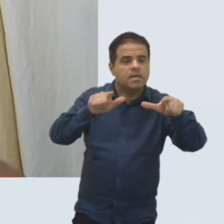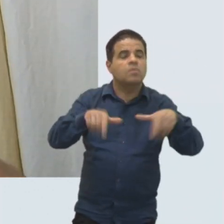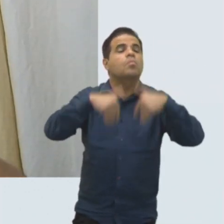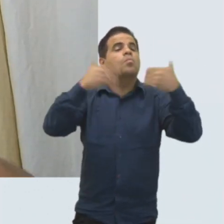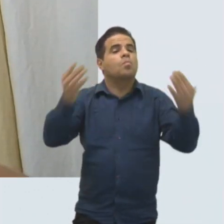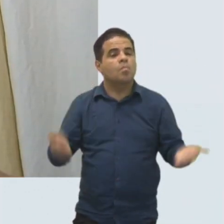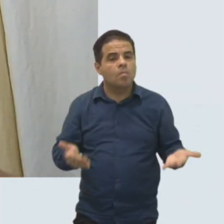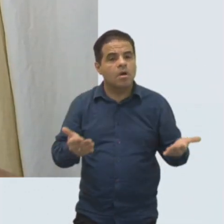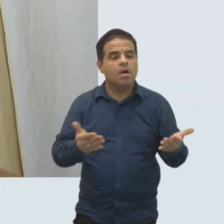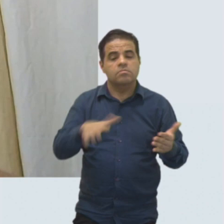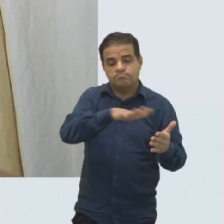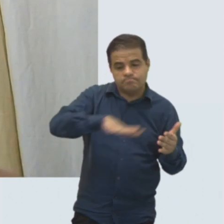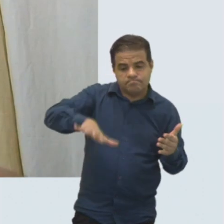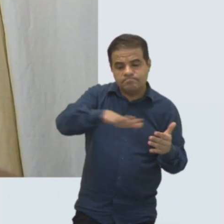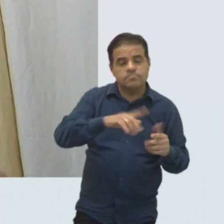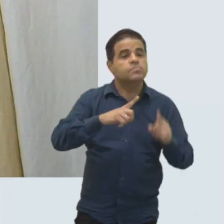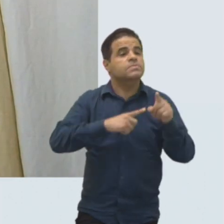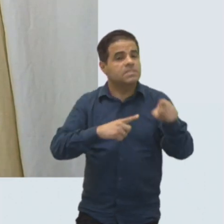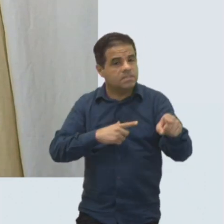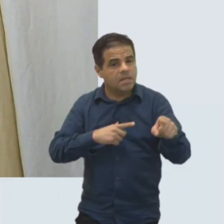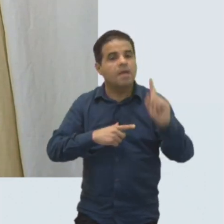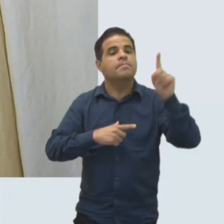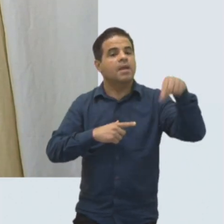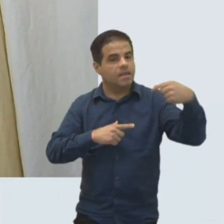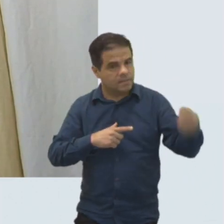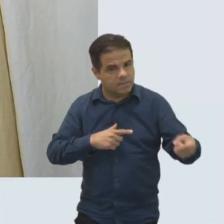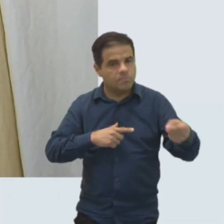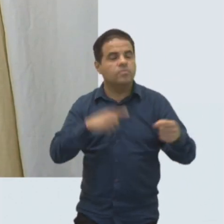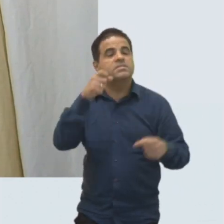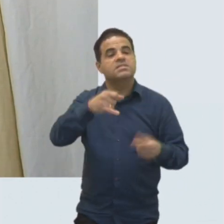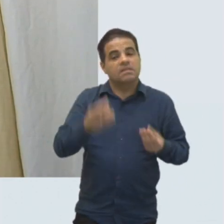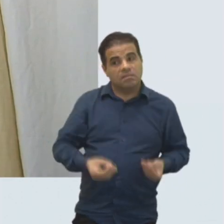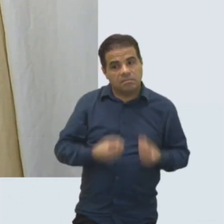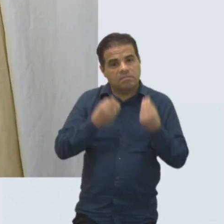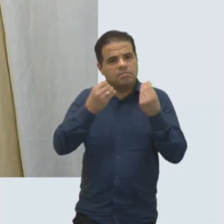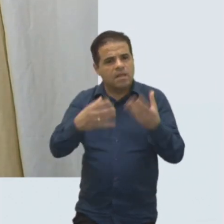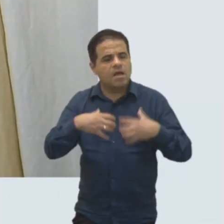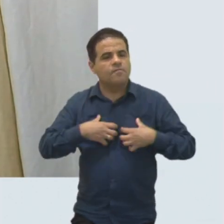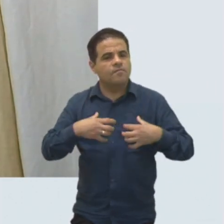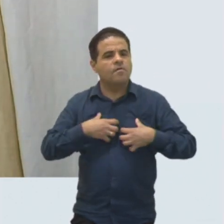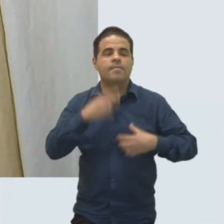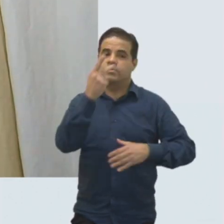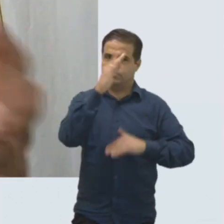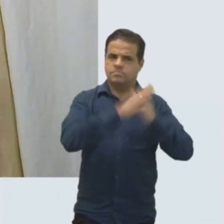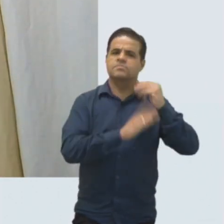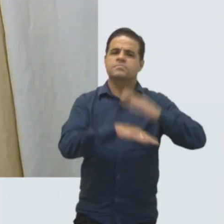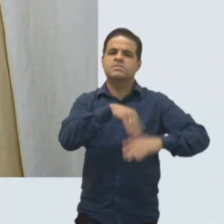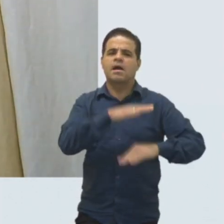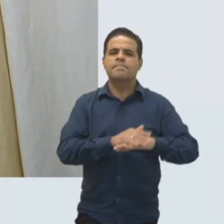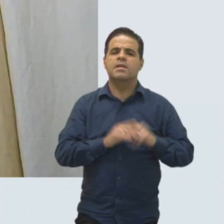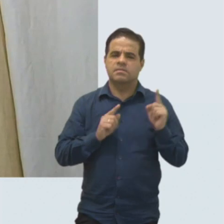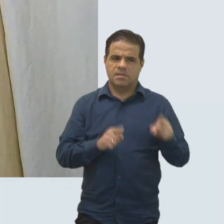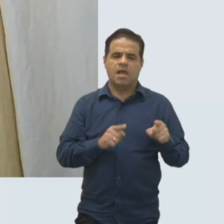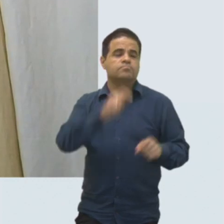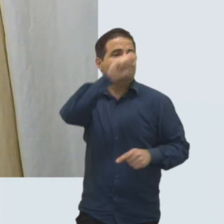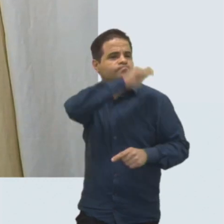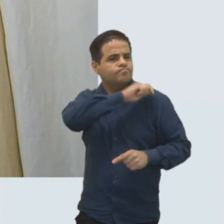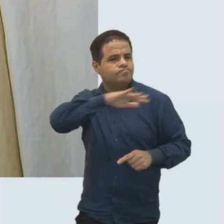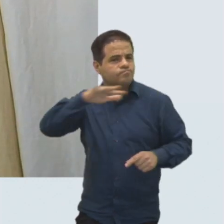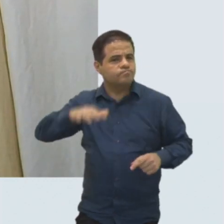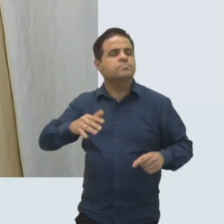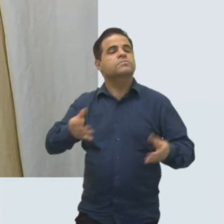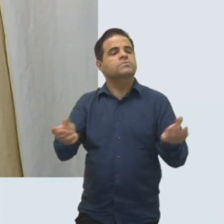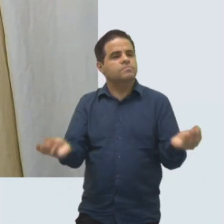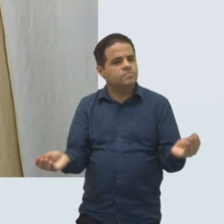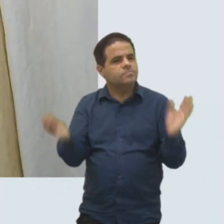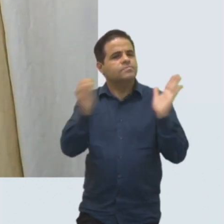pisando, qual repertório você tem, para aí sim dar forma às suas habilidades, né, lapidar essas habilidades que os alunos vão